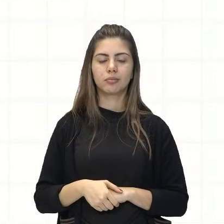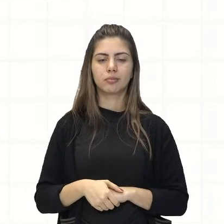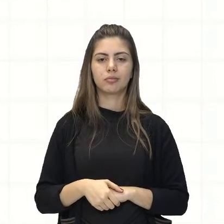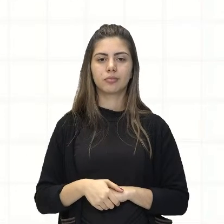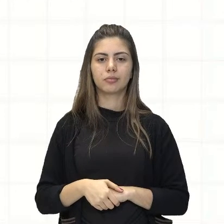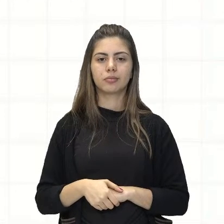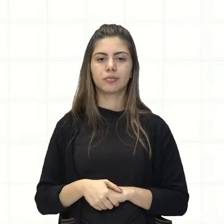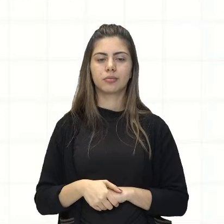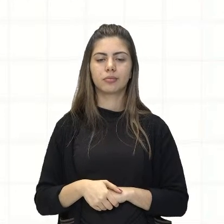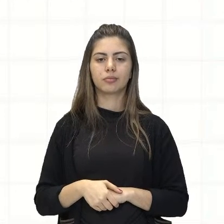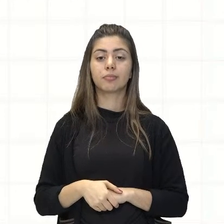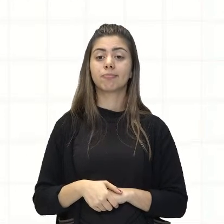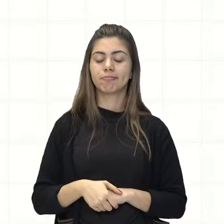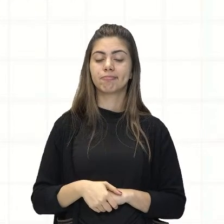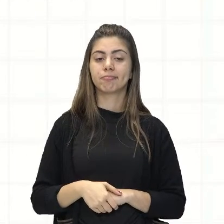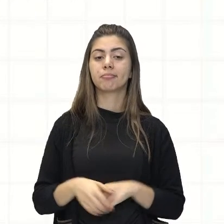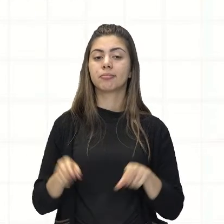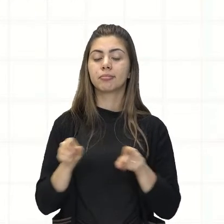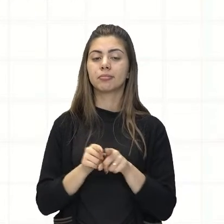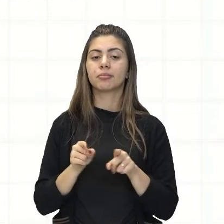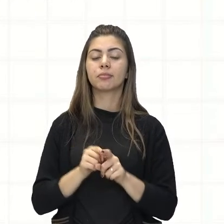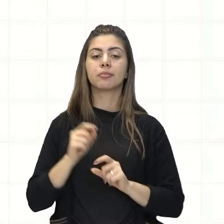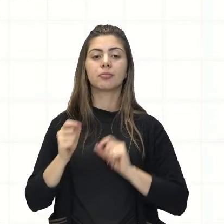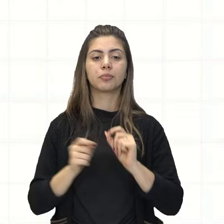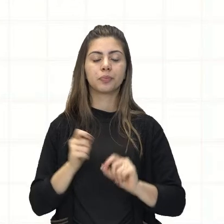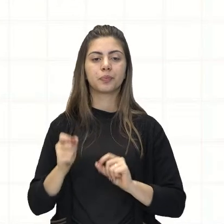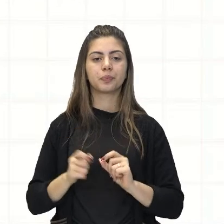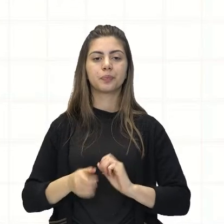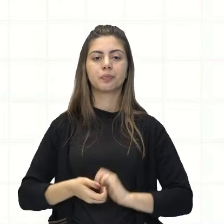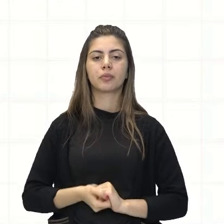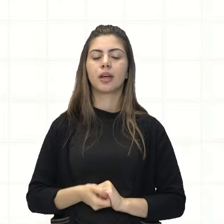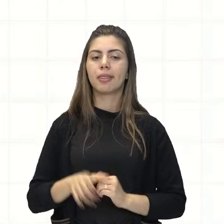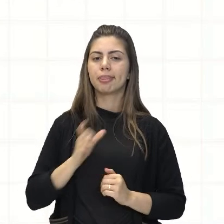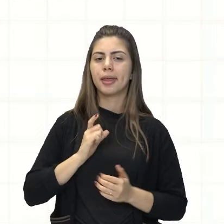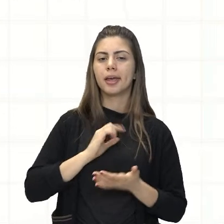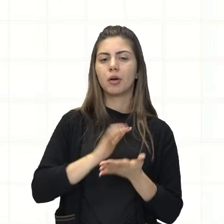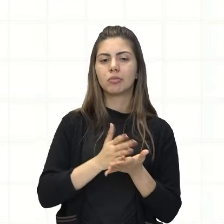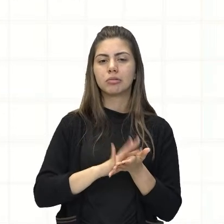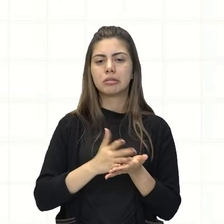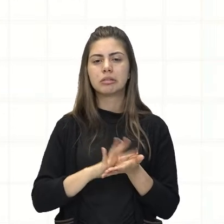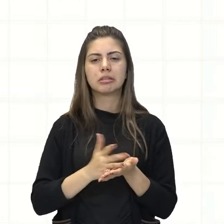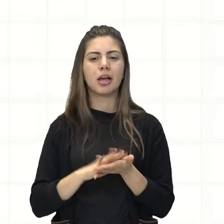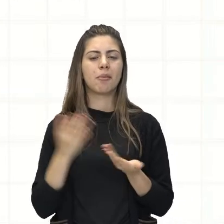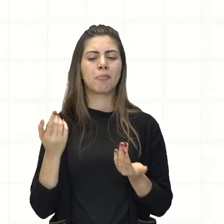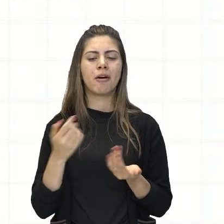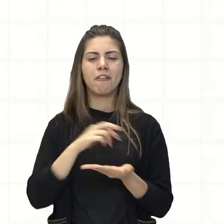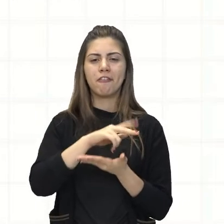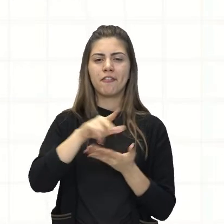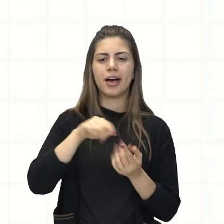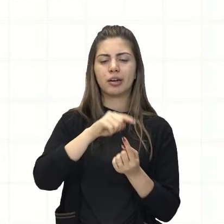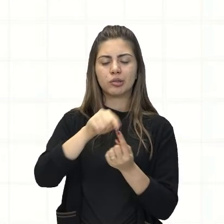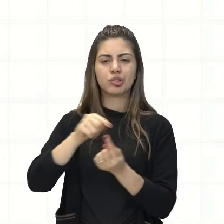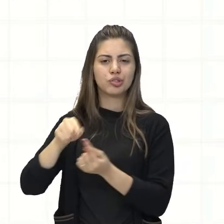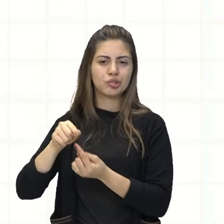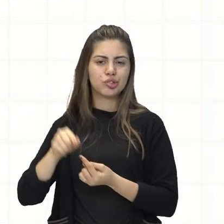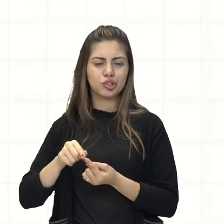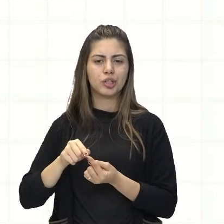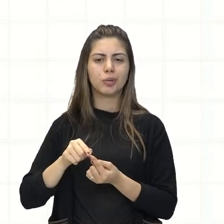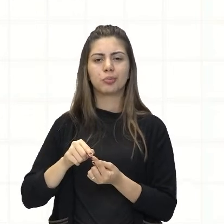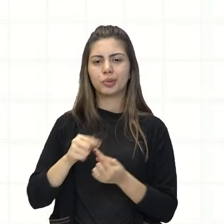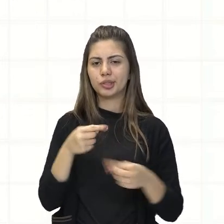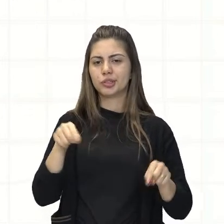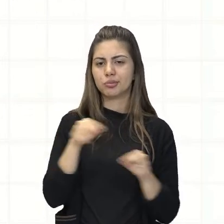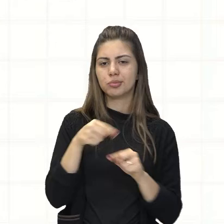cartela, além disso, nós vamos ter o samba, o afoxé, maracatu, a